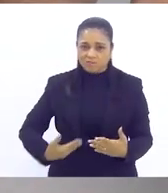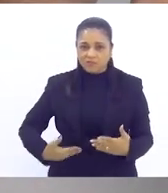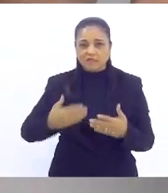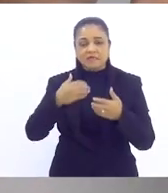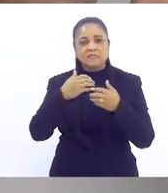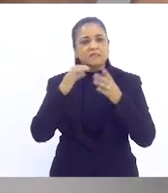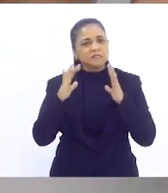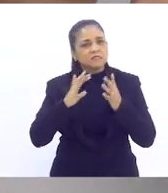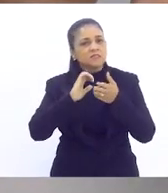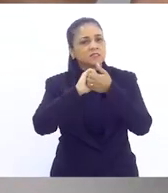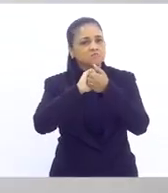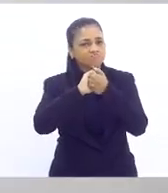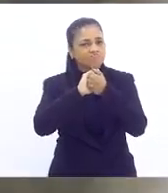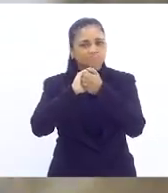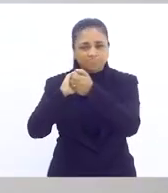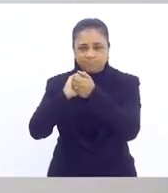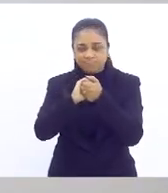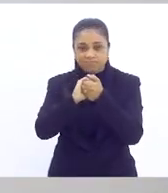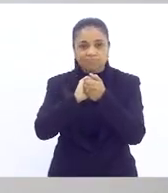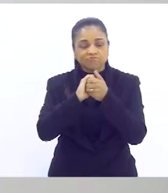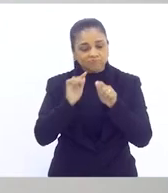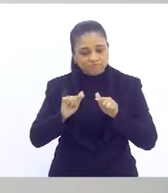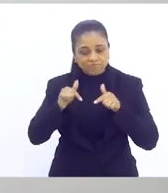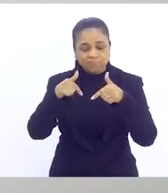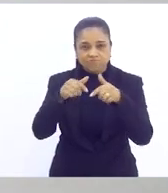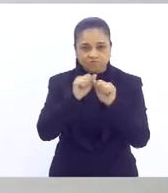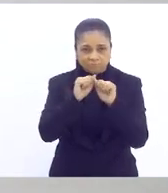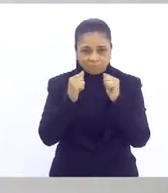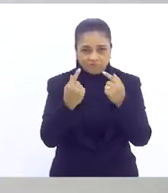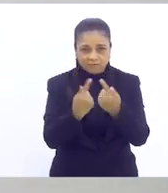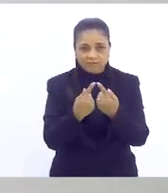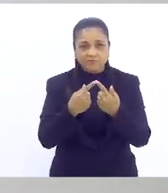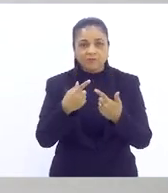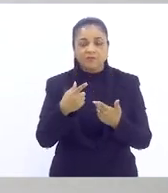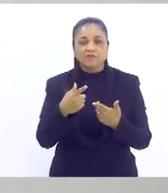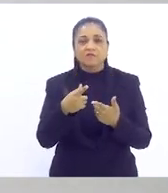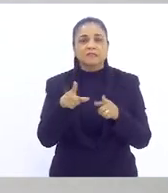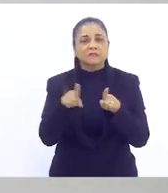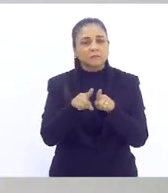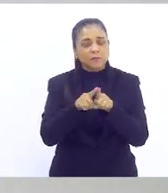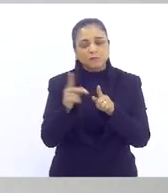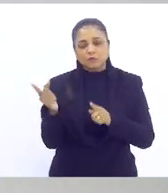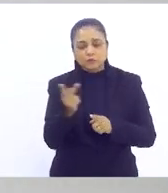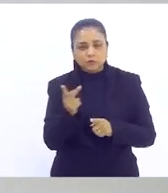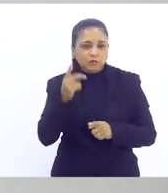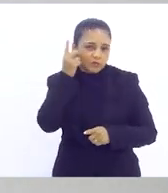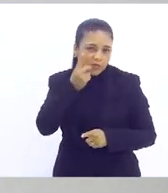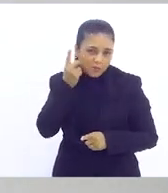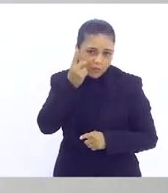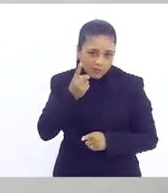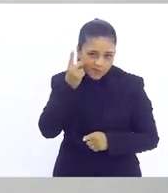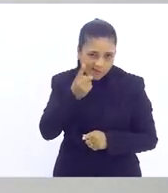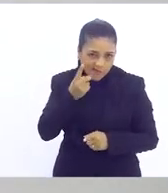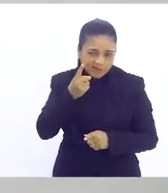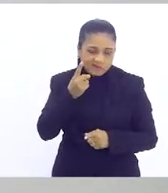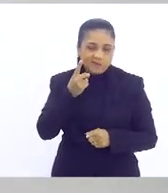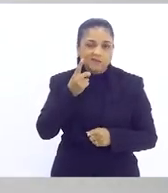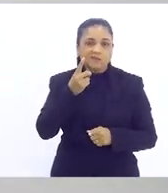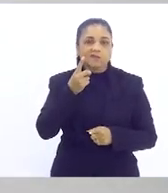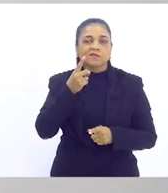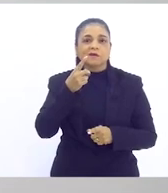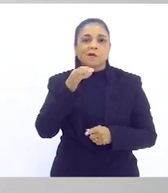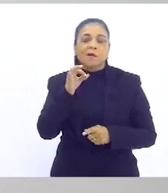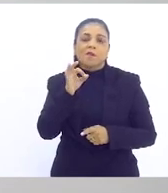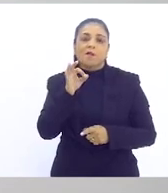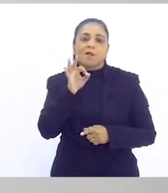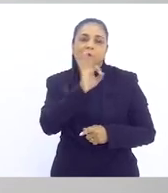a iniciativa da da alerj e particularmente na figura dos dois deputados né a deputada